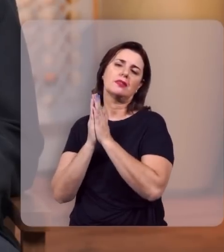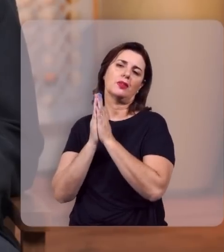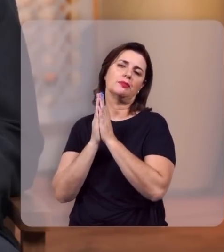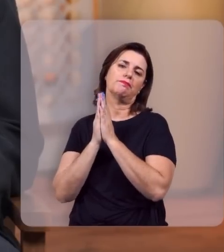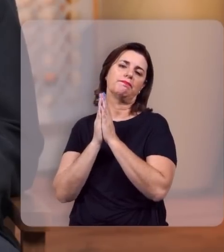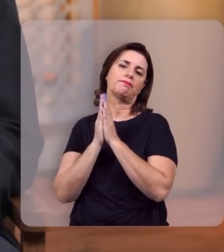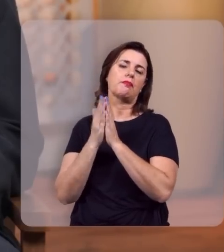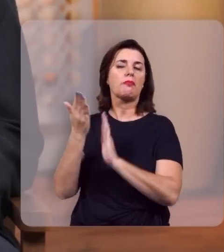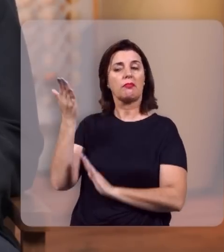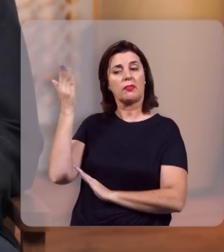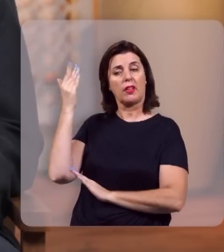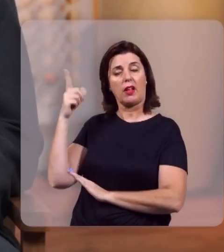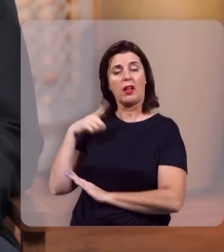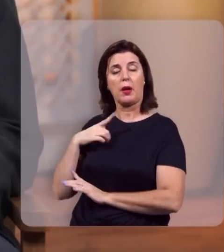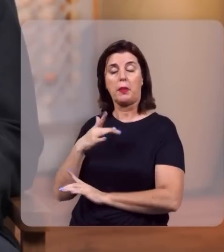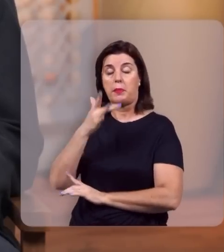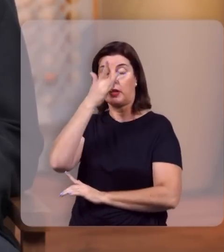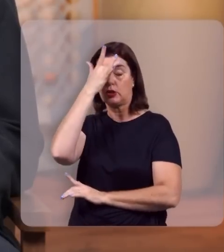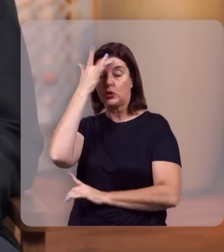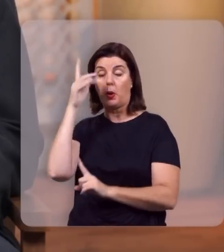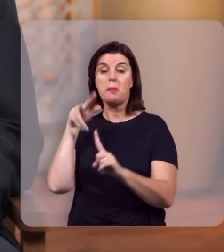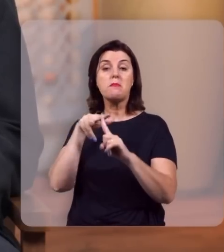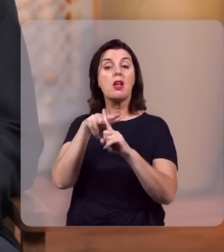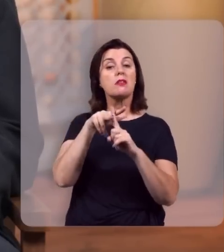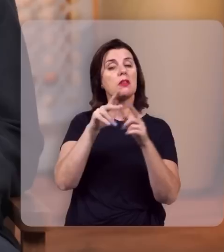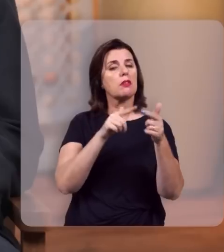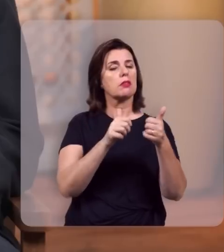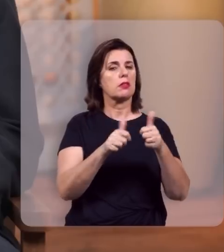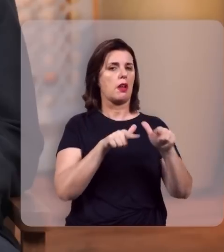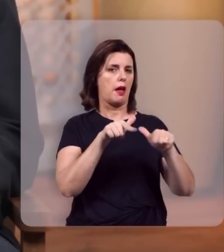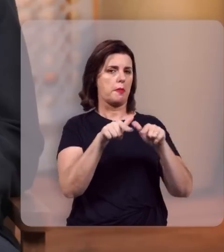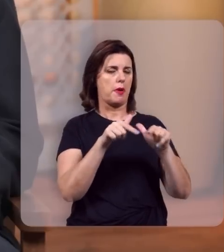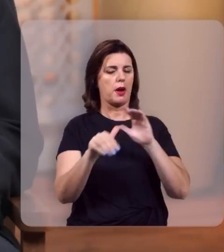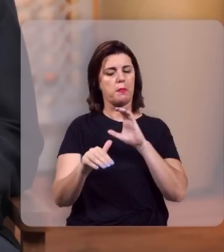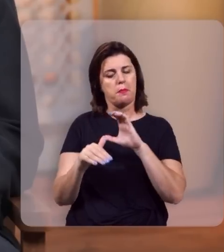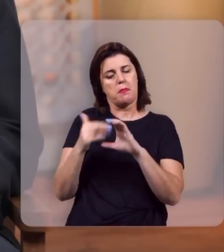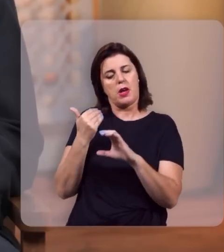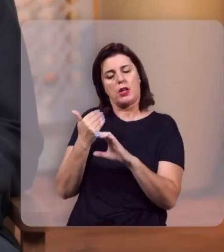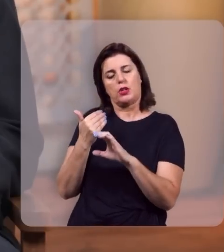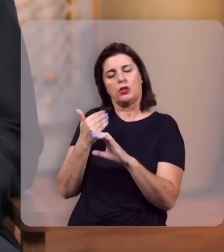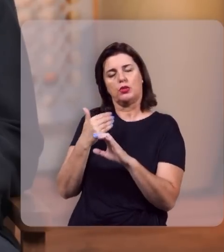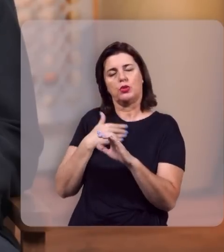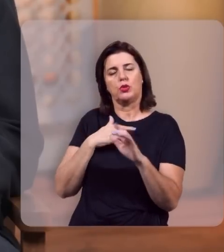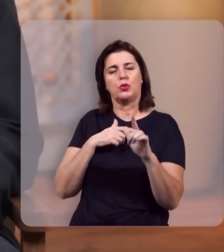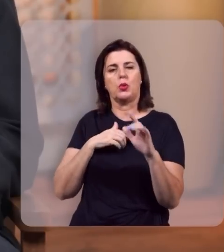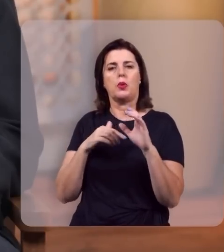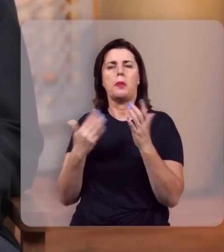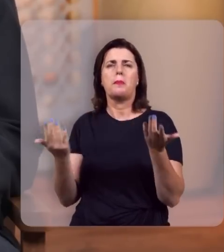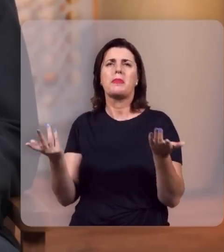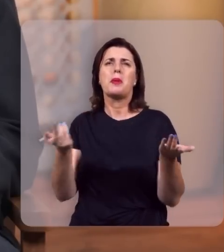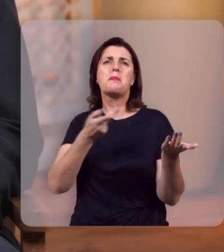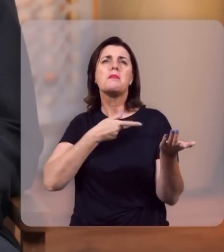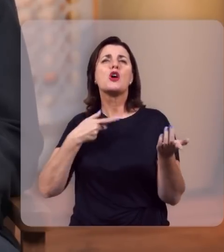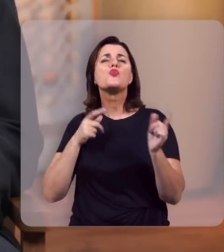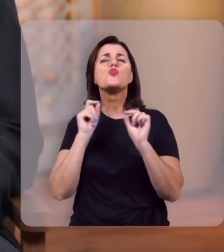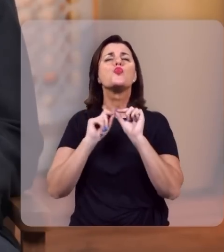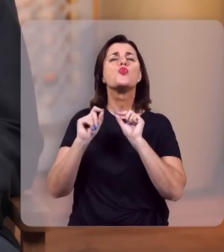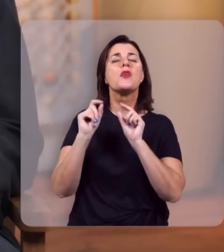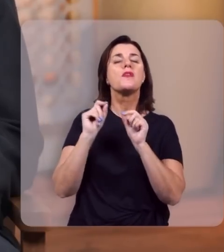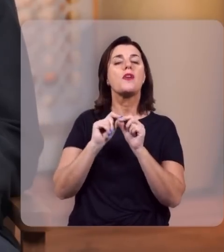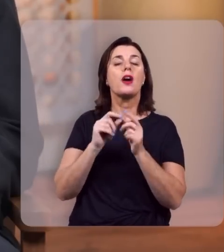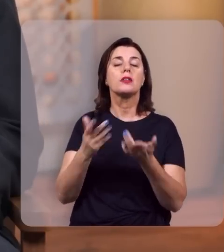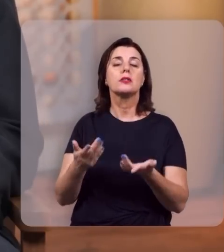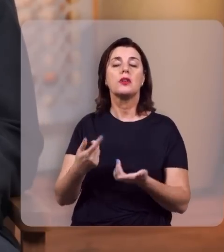tempo atrás, uma ovelha estava sendo perseguida no trabalho e me mandou uma mensagem no meio do dia dizendo: pastor, o que eu